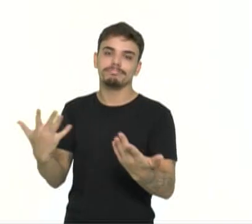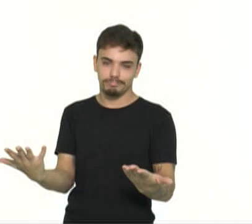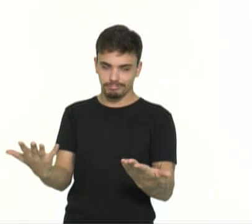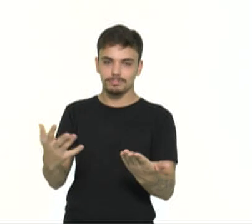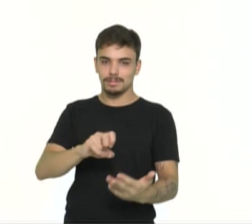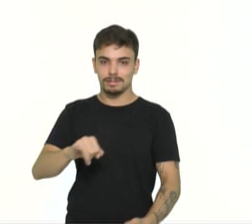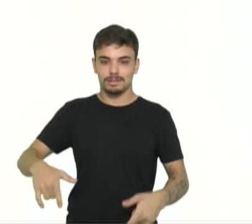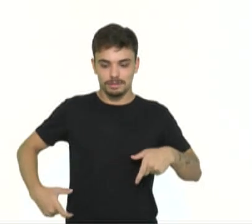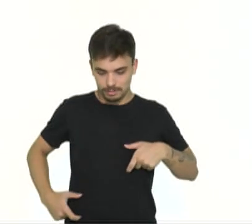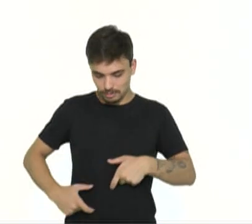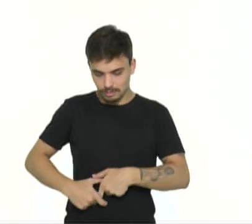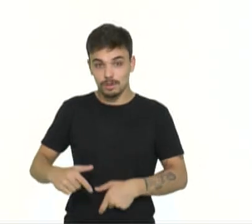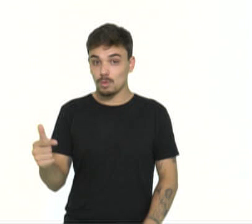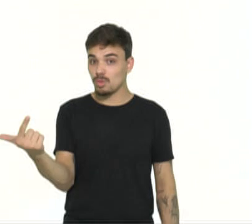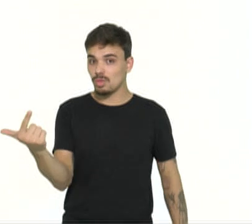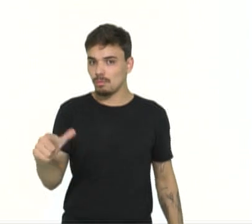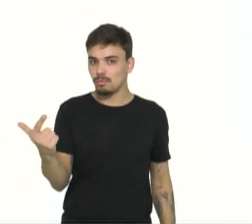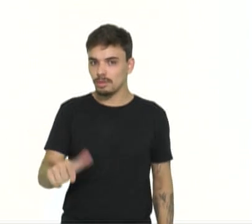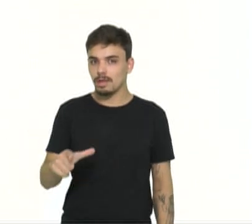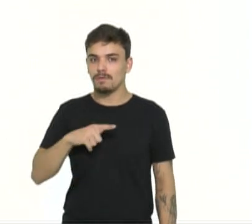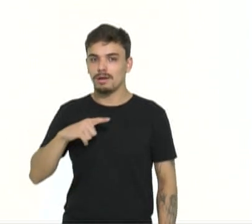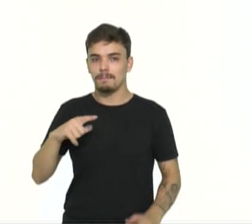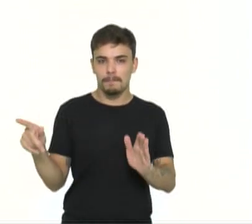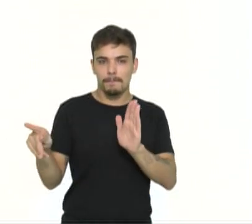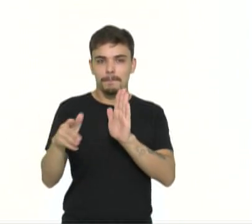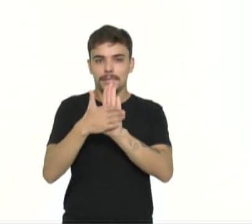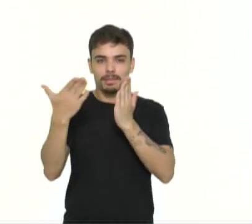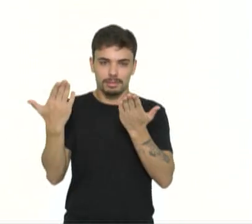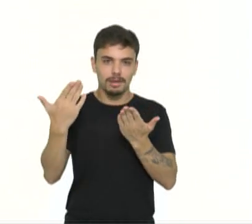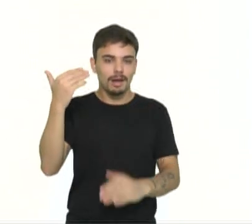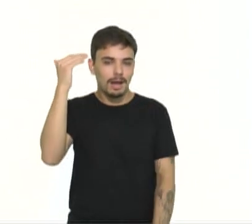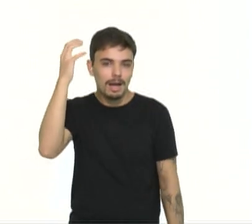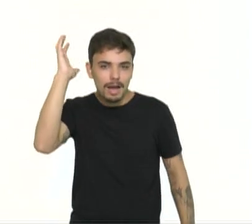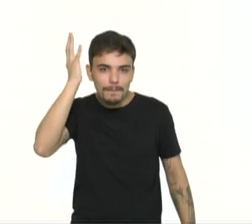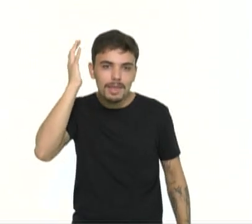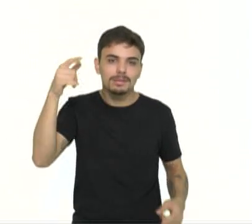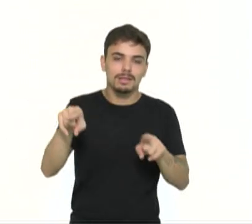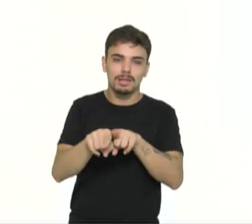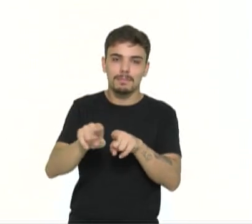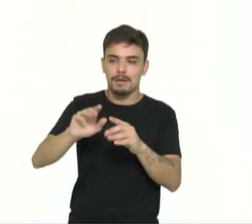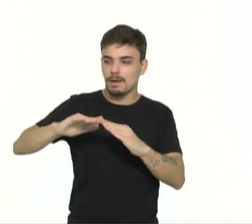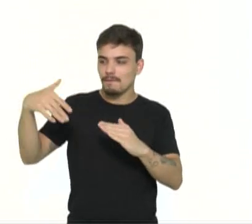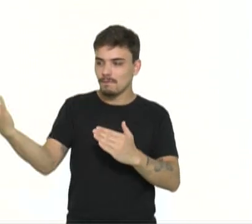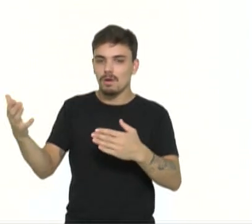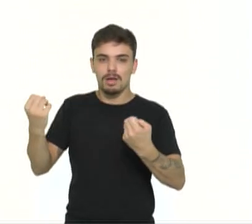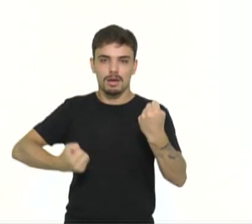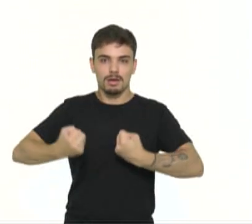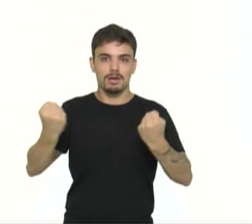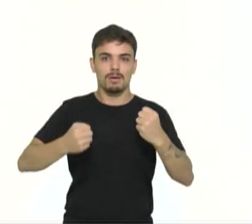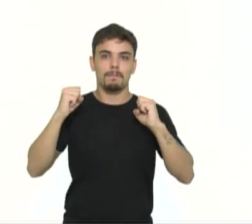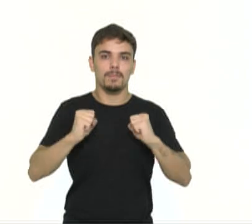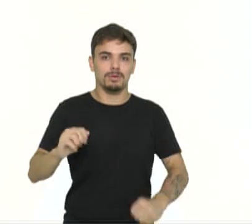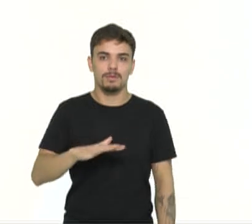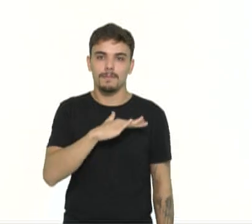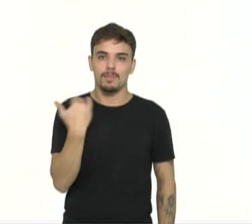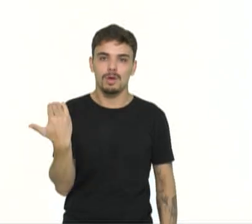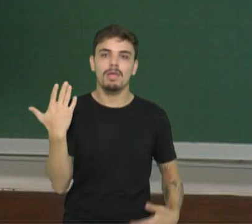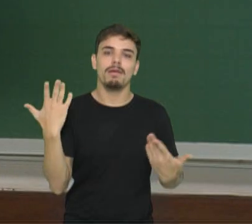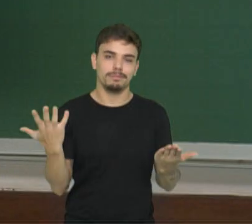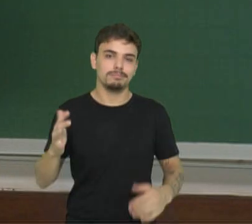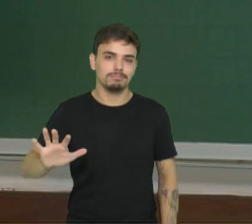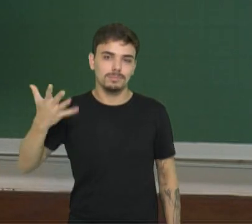sem cinto, vai bater a cabeça no para-brisa, vai ser jogado para fora do carro, né? E aí a chance de morte realmente é